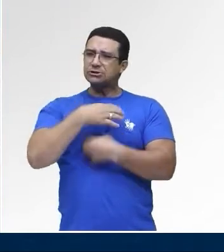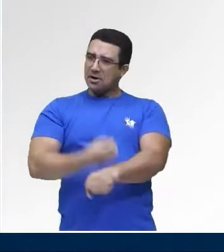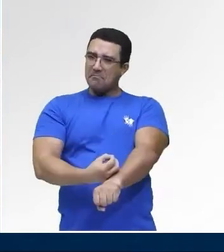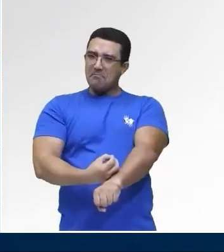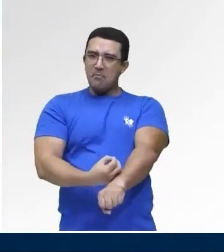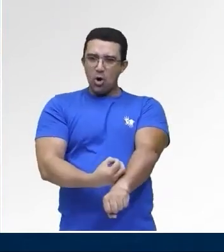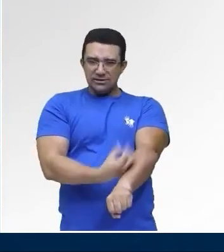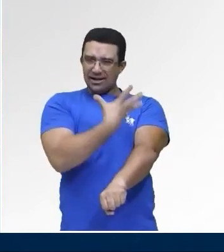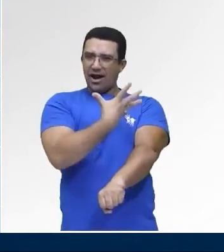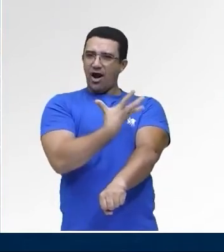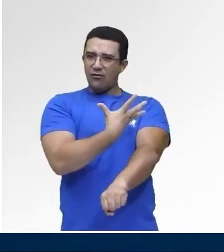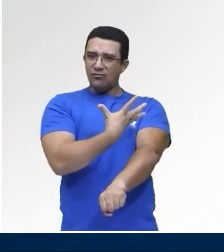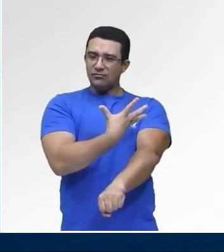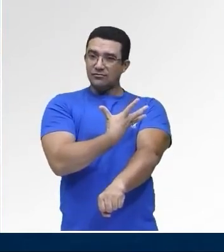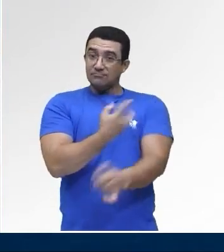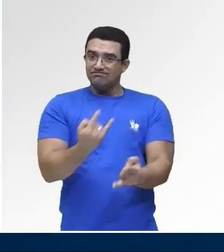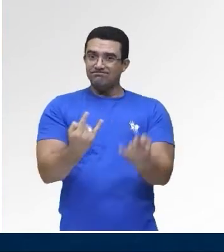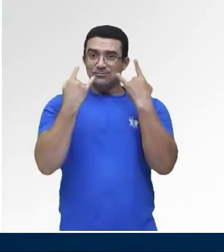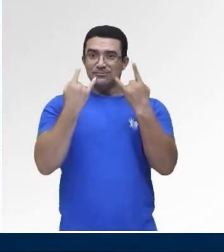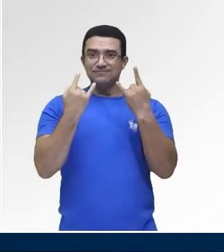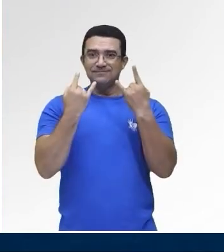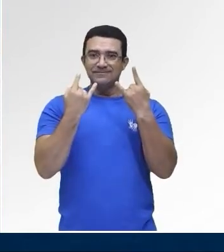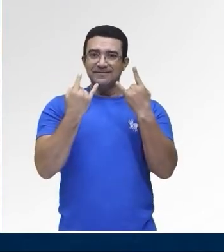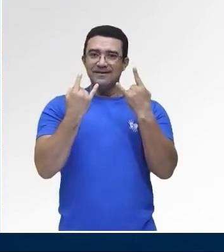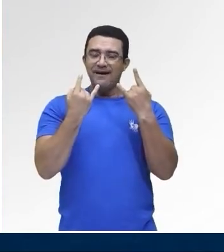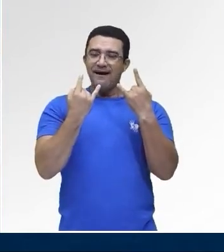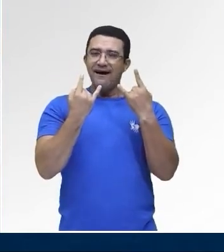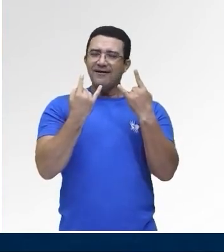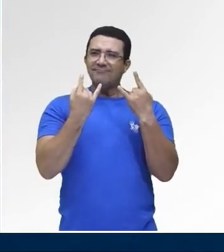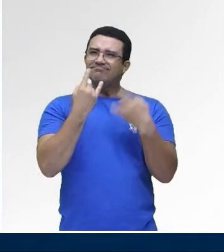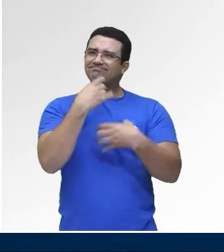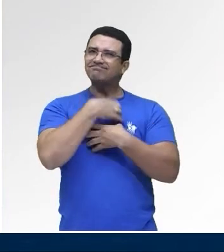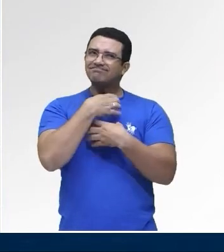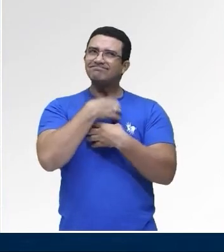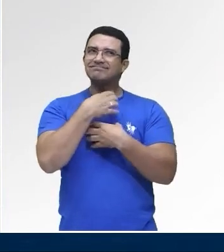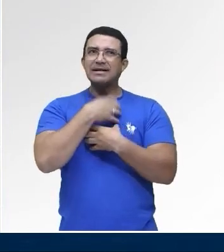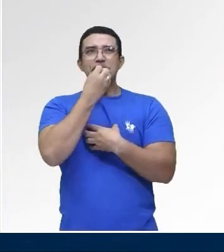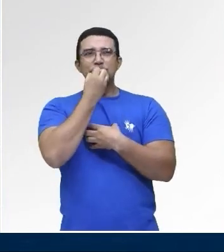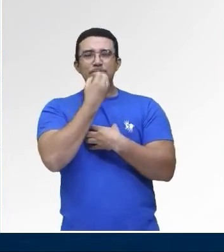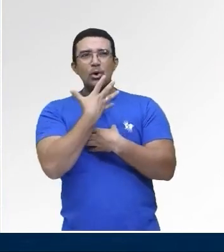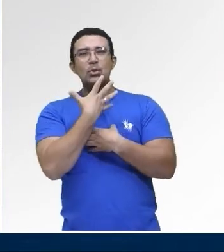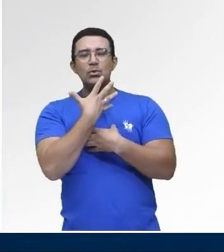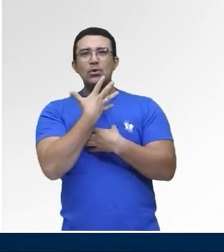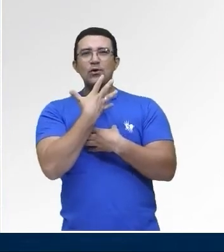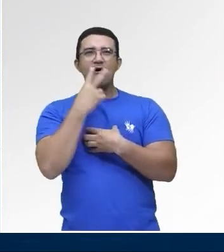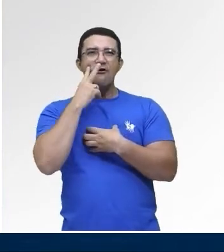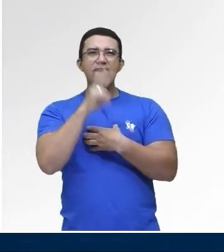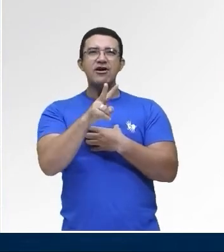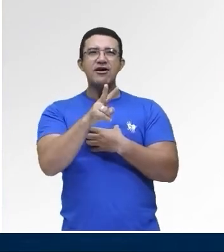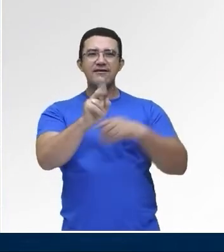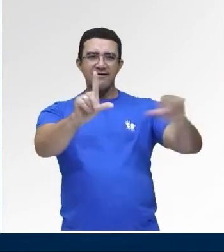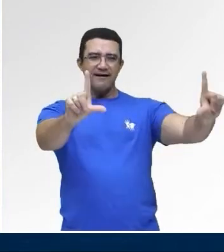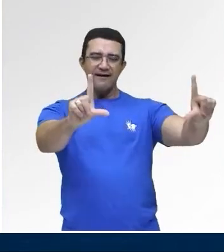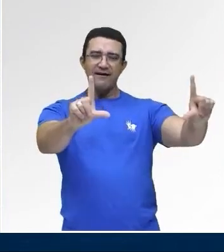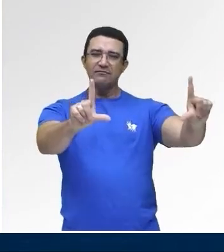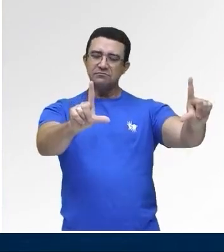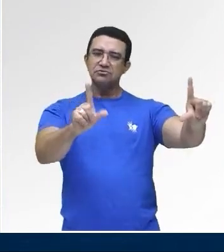vai despertar essa sensibilidade, né? Ao olhar um desenho, uma imagem, não